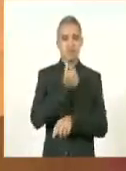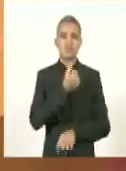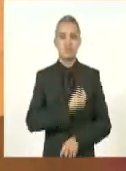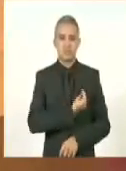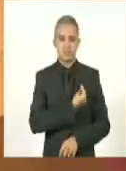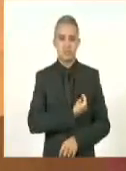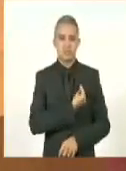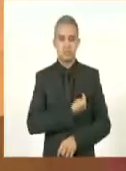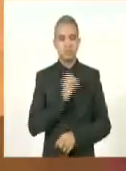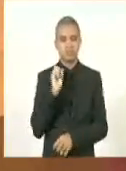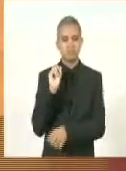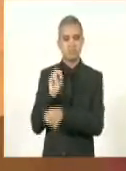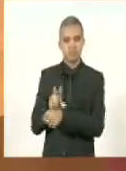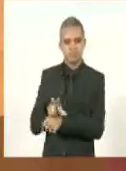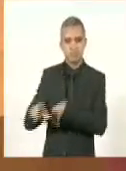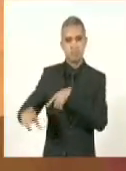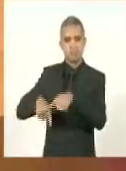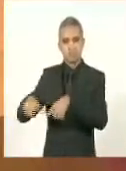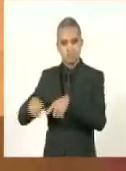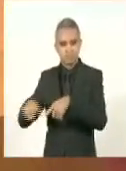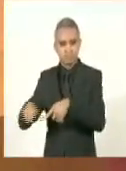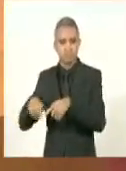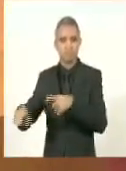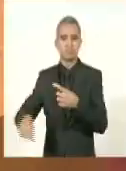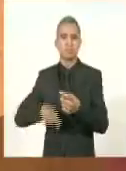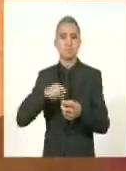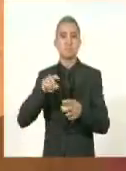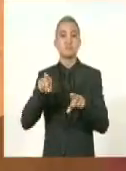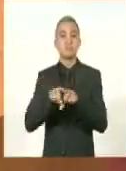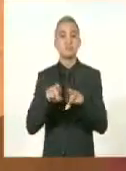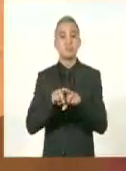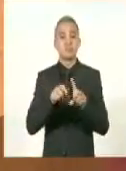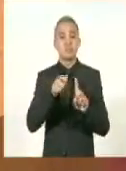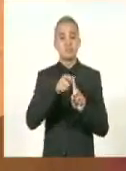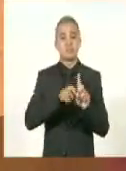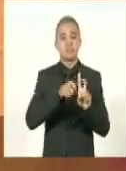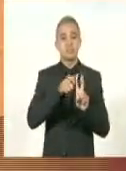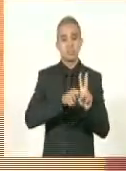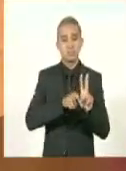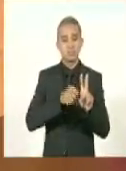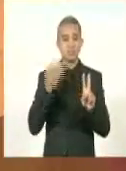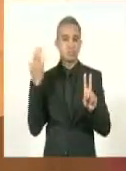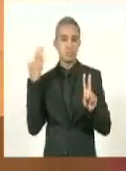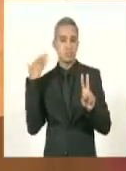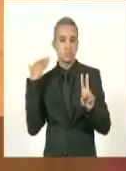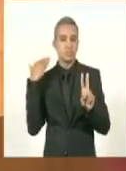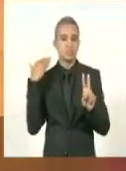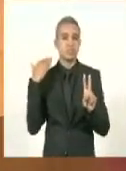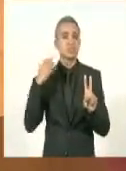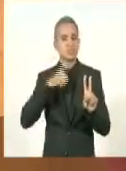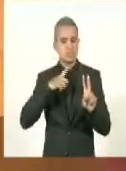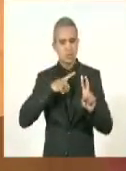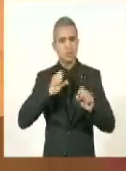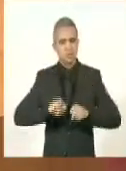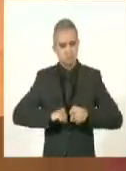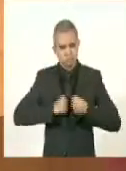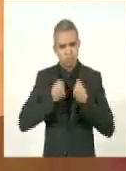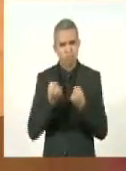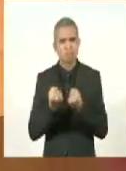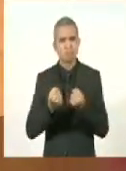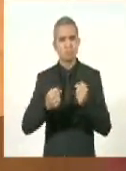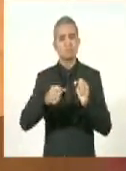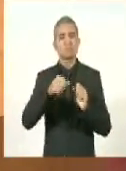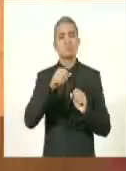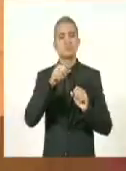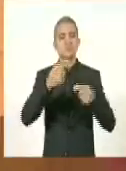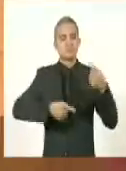inserção no mercado de trabalho, e nos dois primeiros meses que tivemos no mandato, temos desenvolvido políticas públicas e a